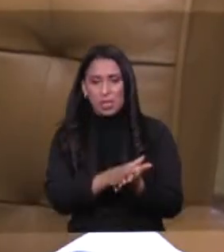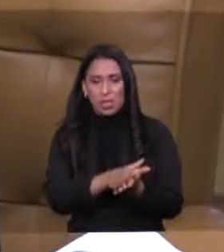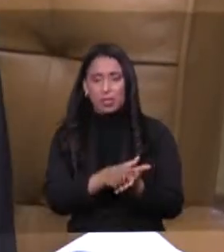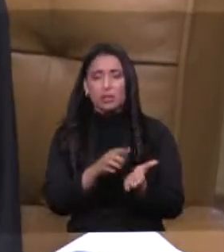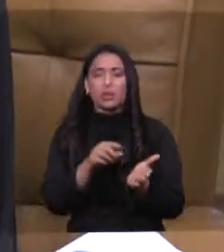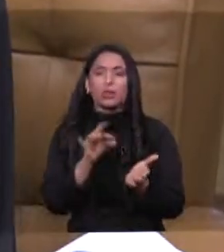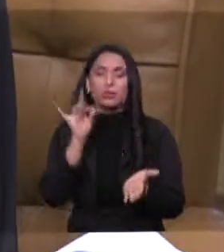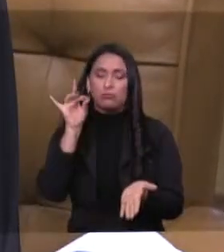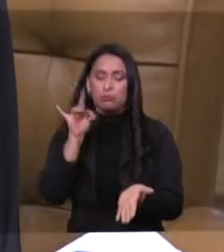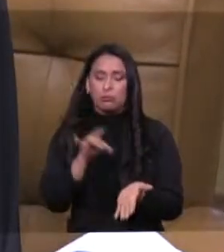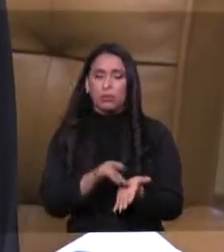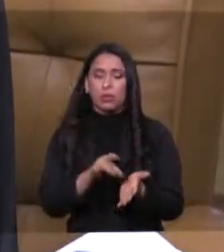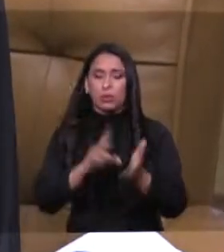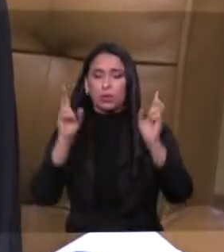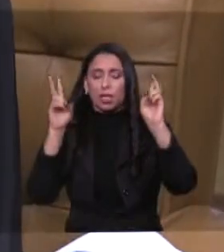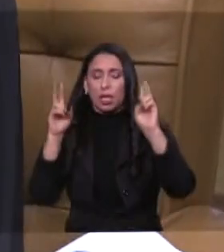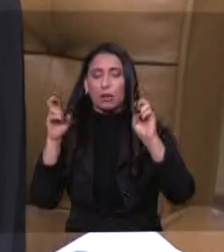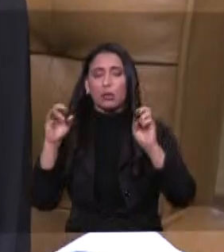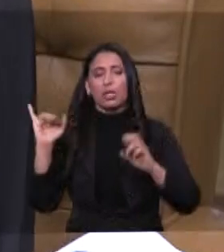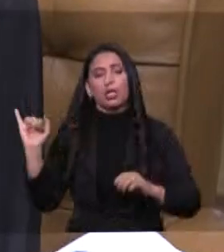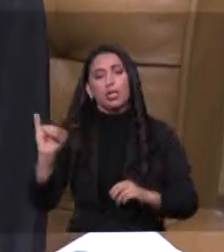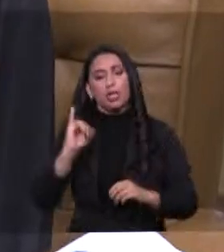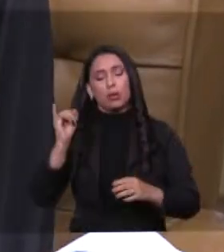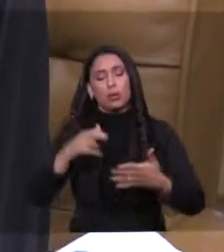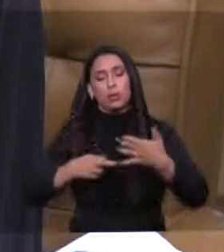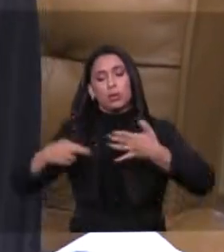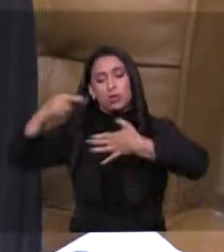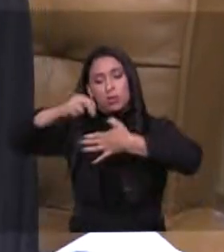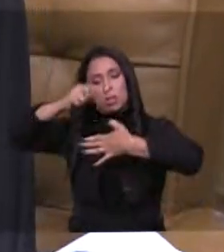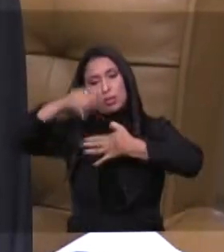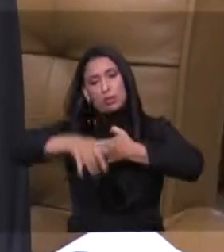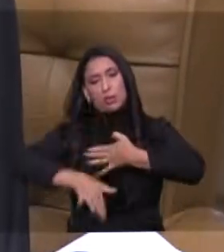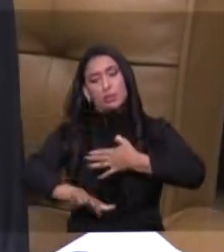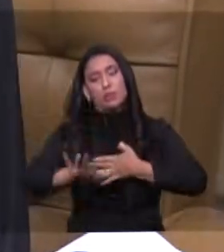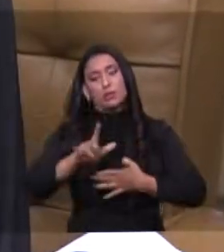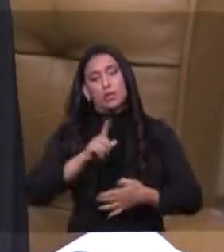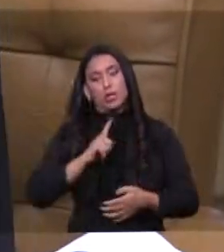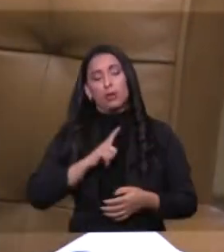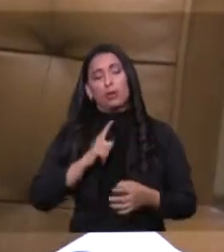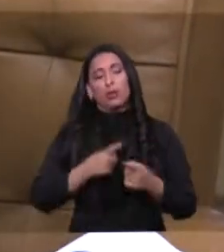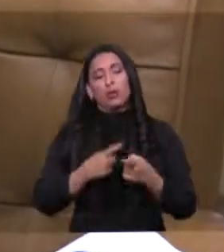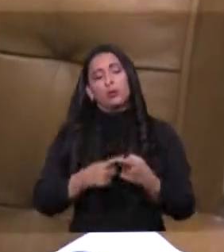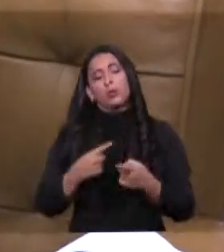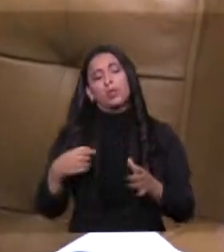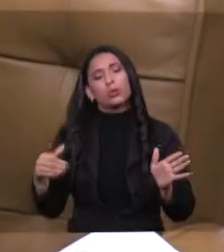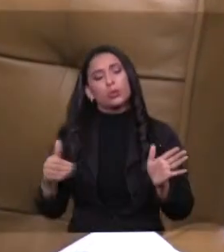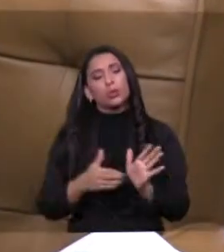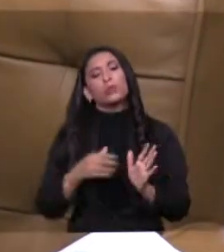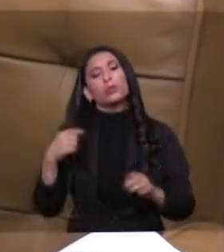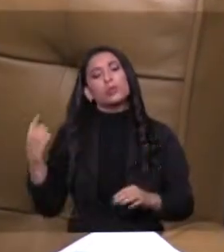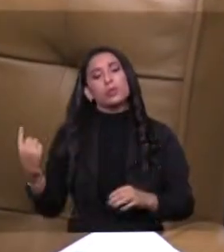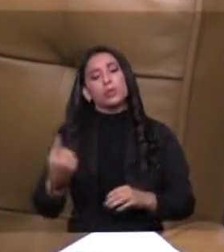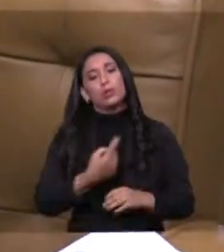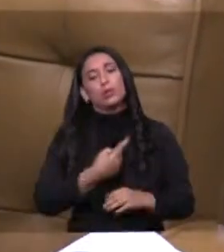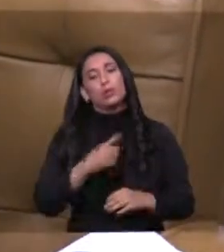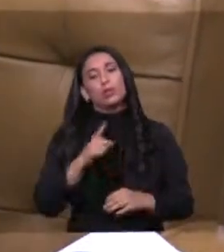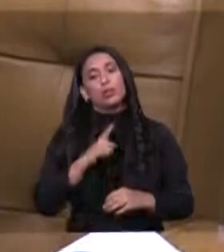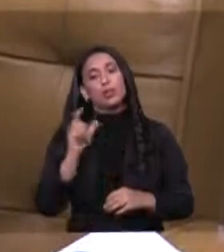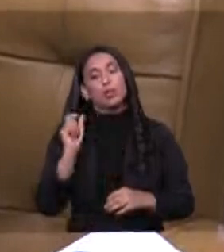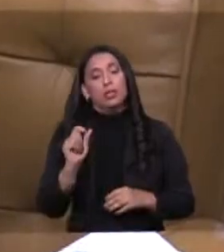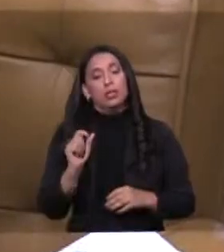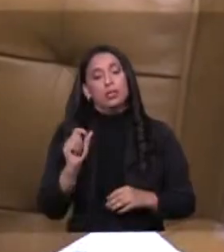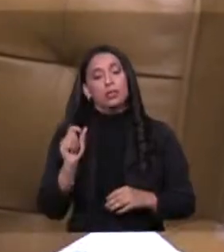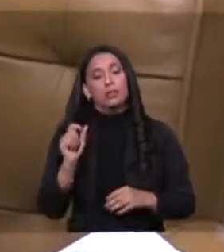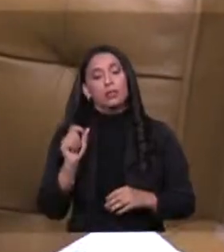reconhecer a temática de repercussão geral, porque todos nós nos batemos